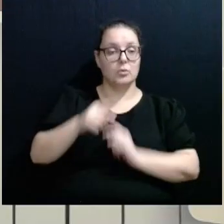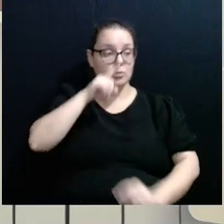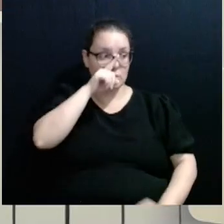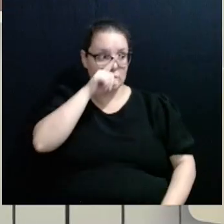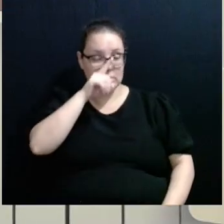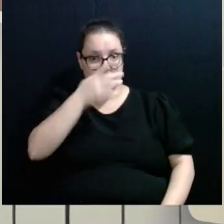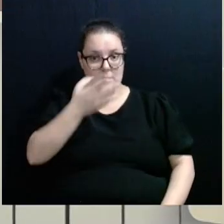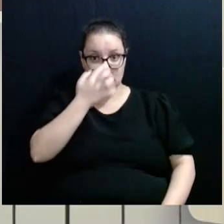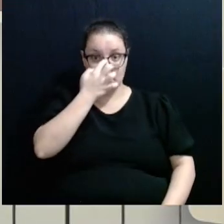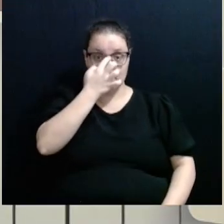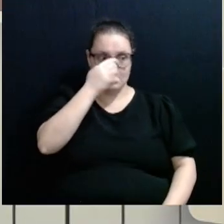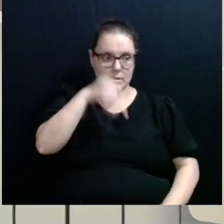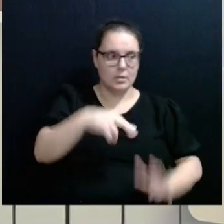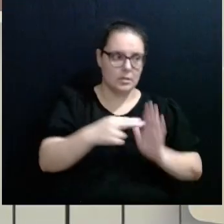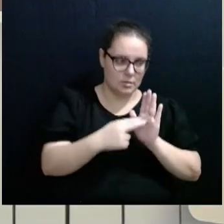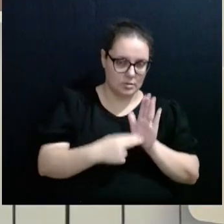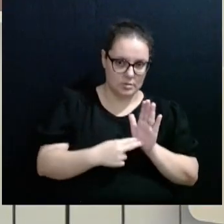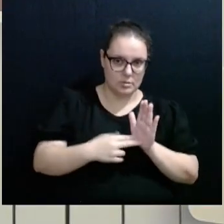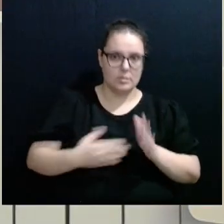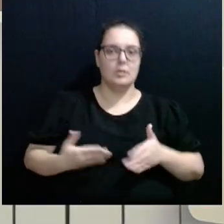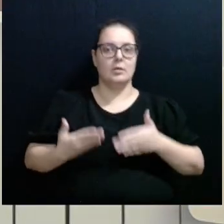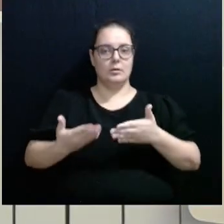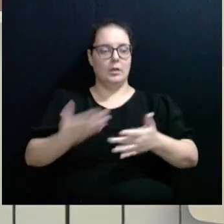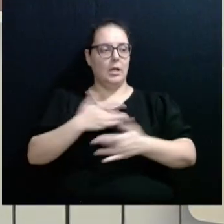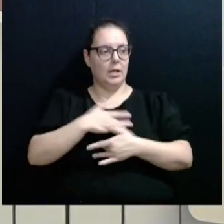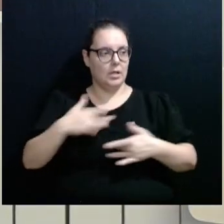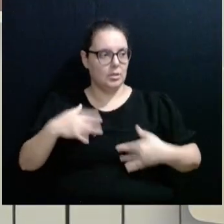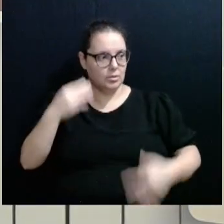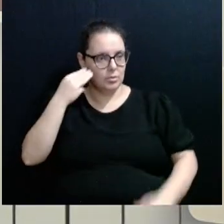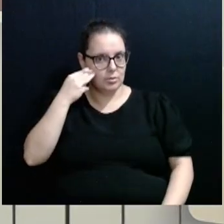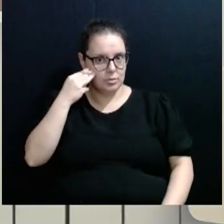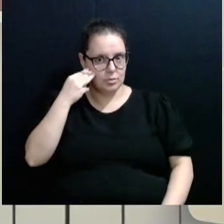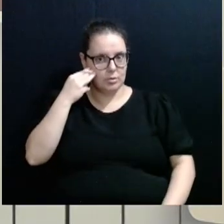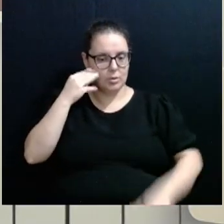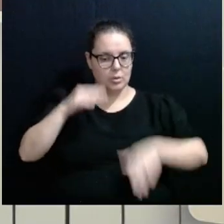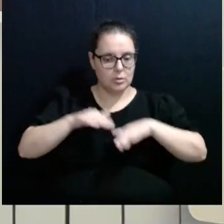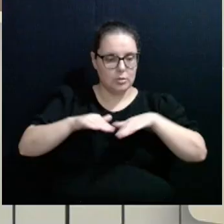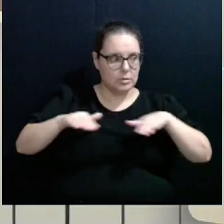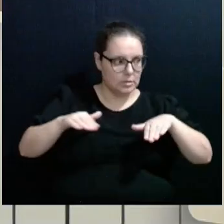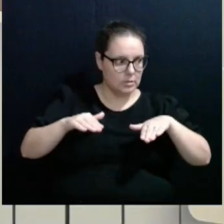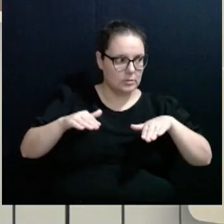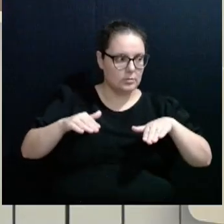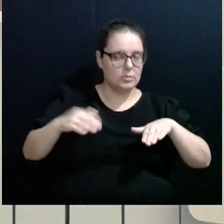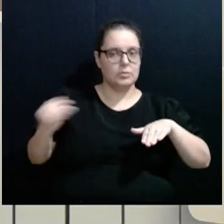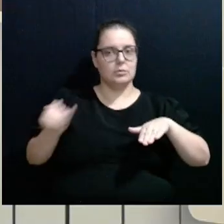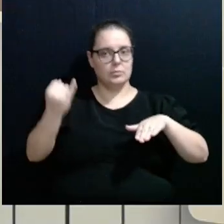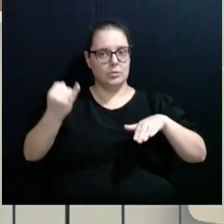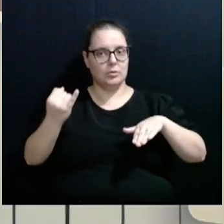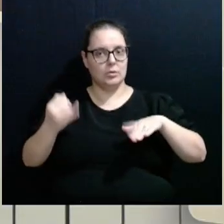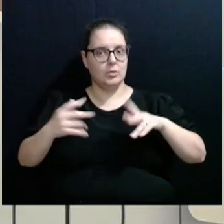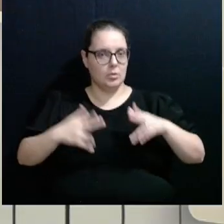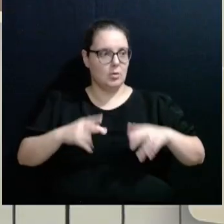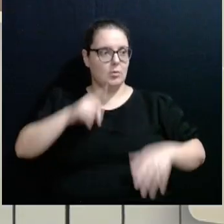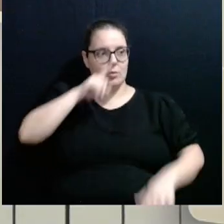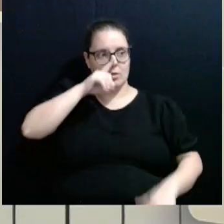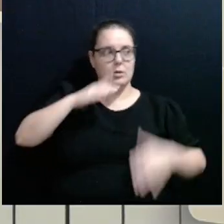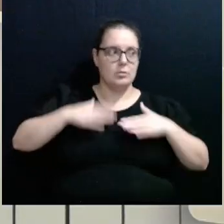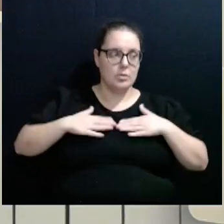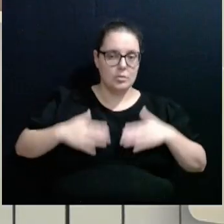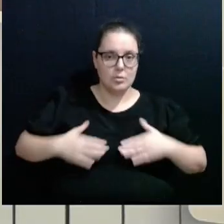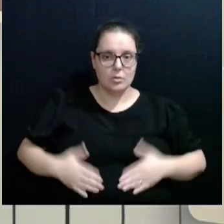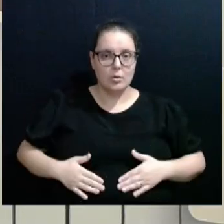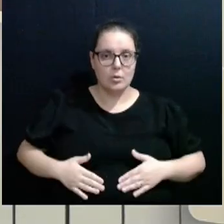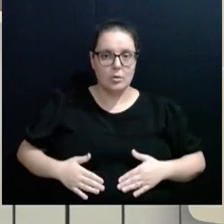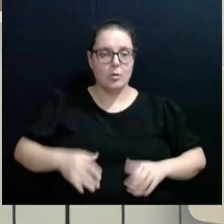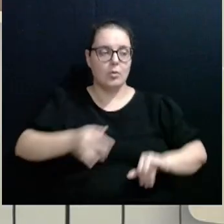norma, ela coloca, então, a saúde mental no mesmo nível de importância que os riscos físicos ou químicos, que já são